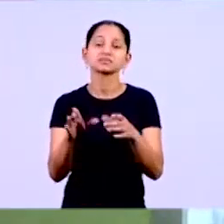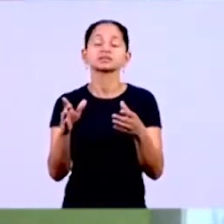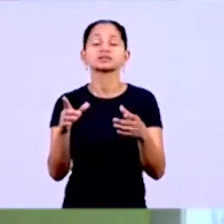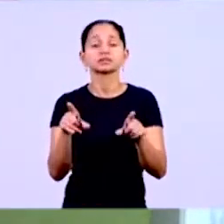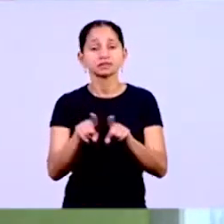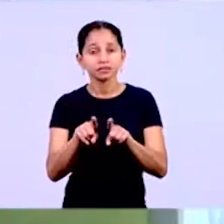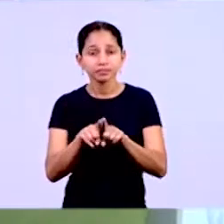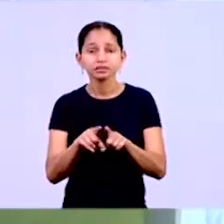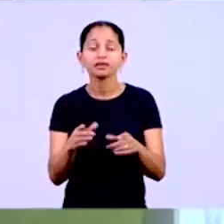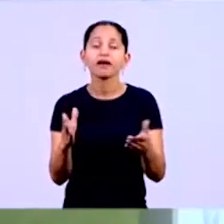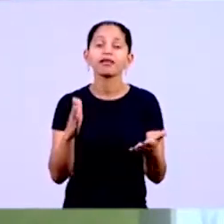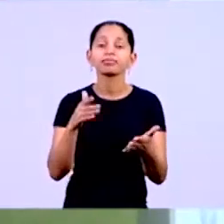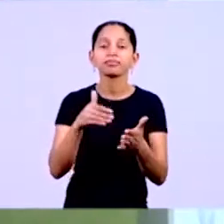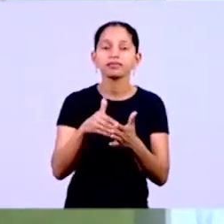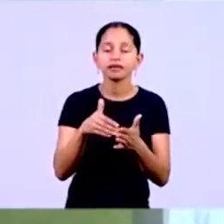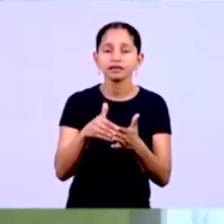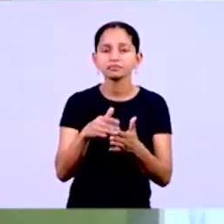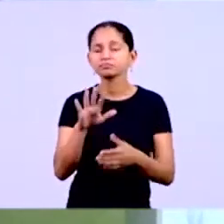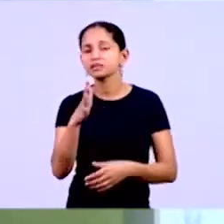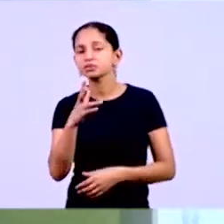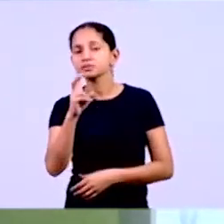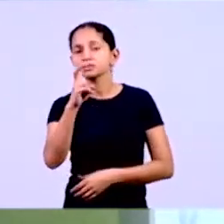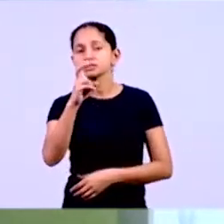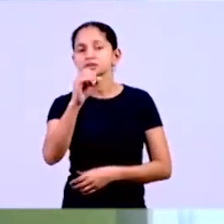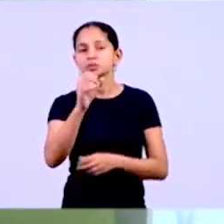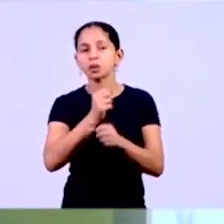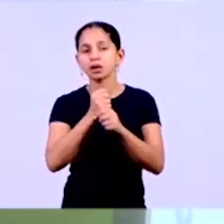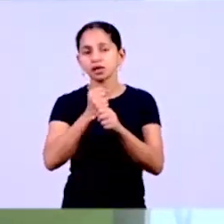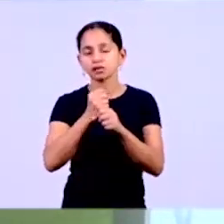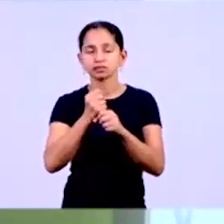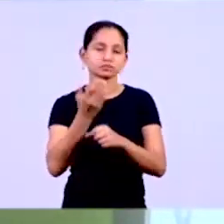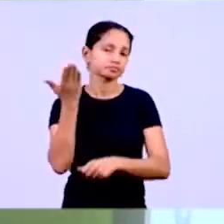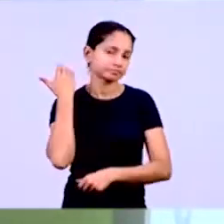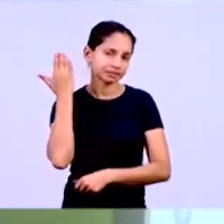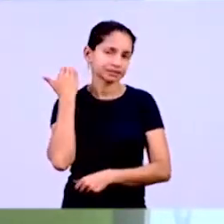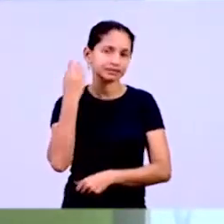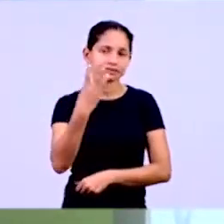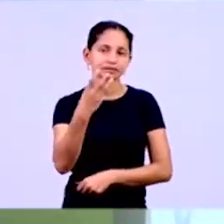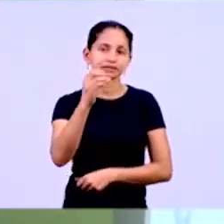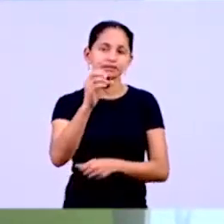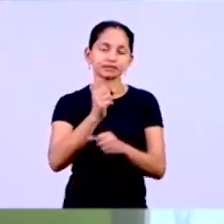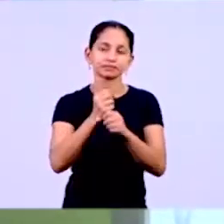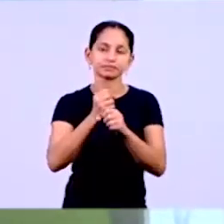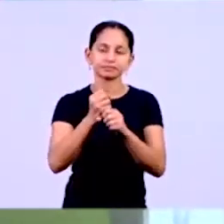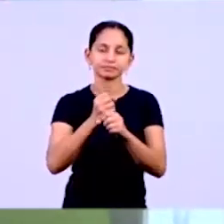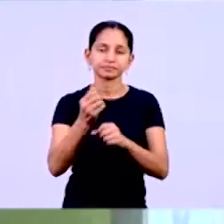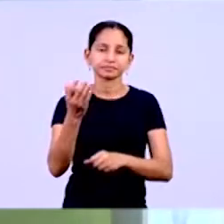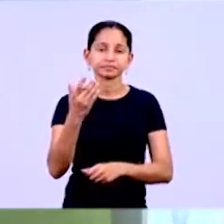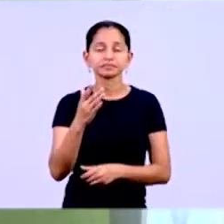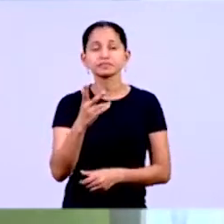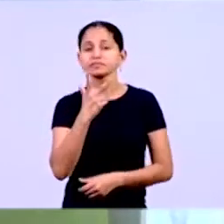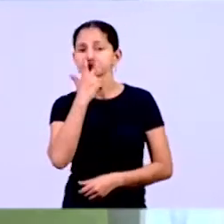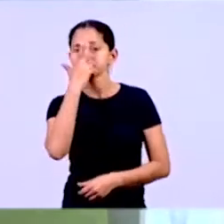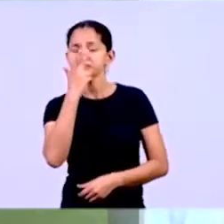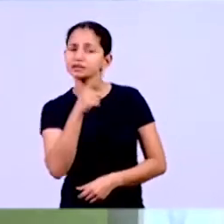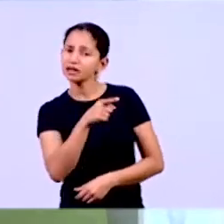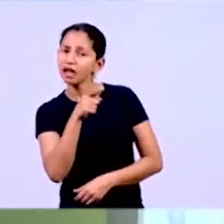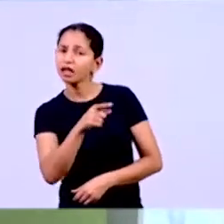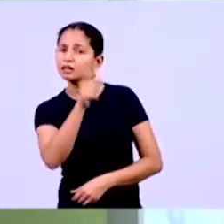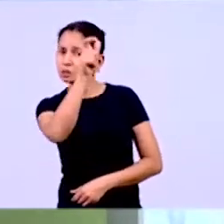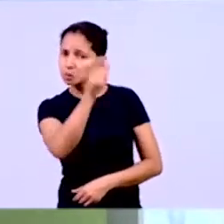Existe a máxima, né? Até uns 50 anos atrás, 40, 30 anos atrás, você tinha a figura do cientista da